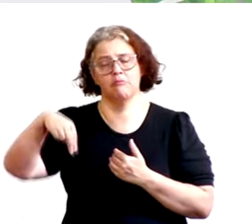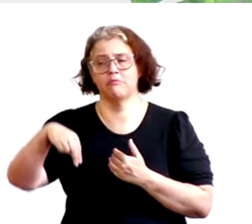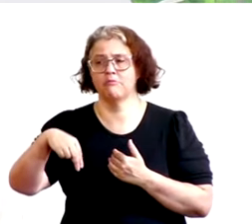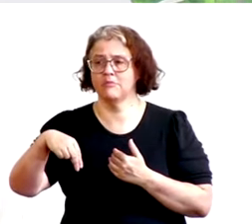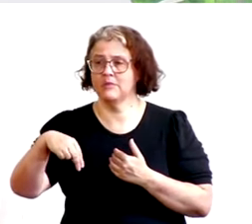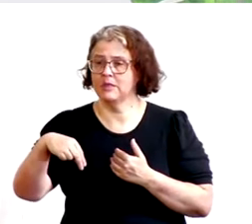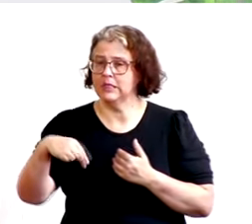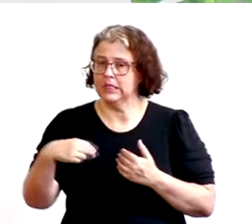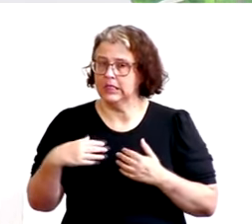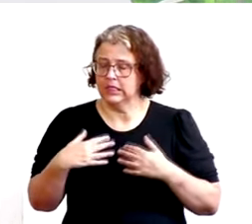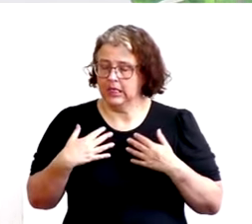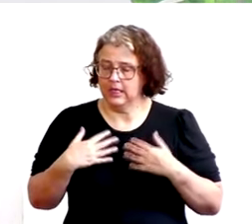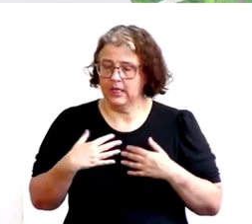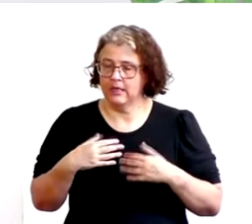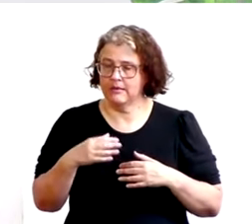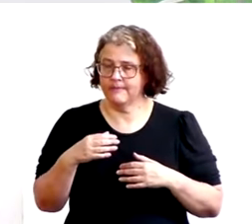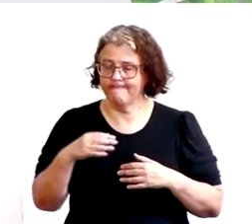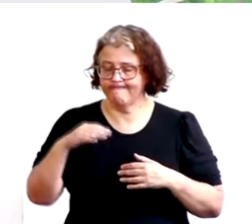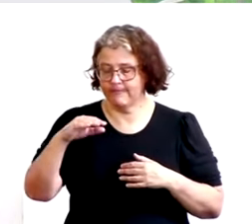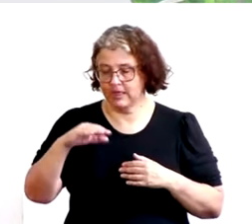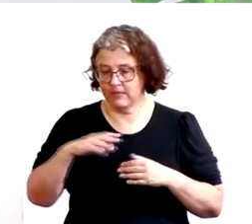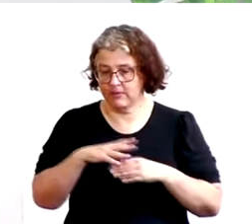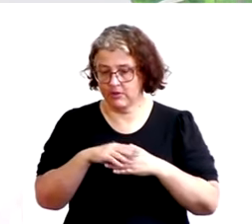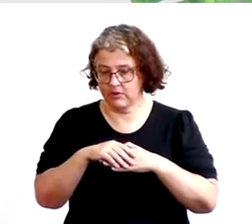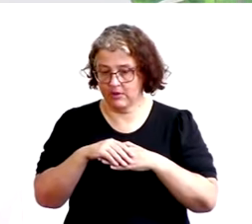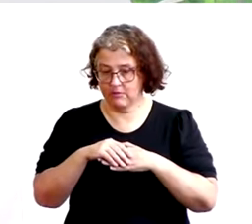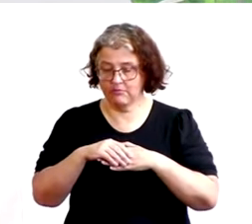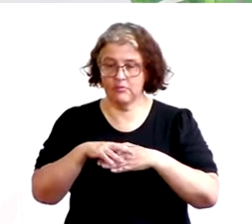como espiritualmente calejado